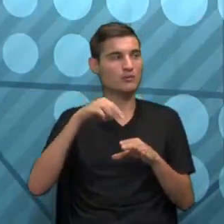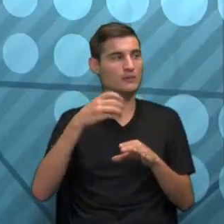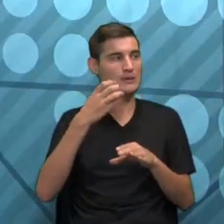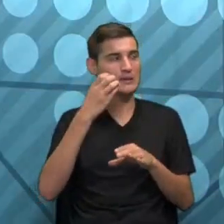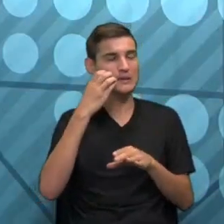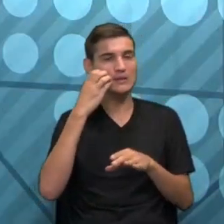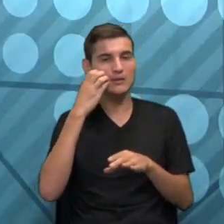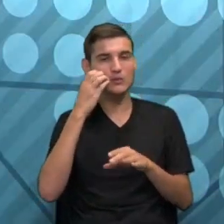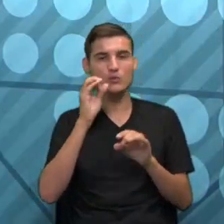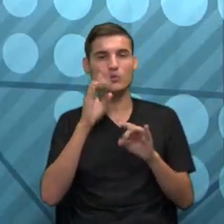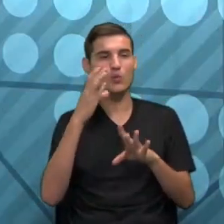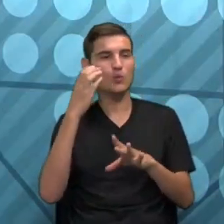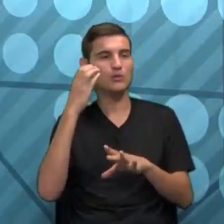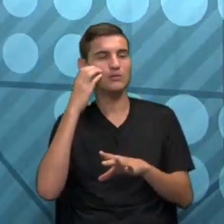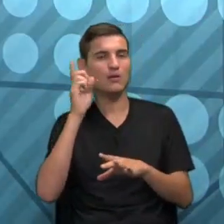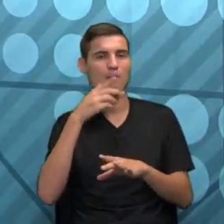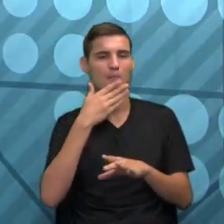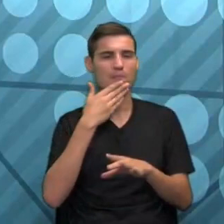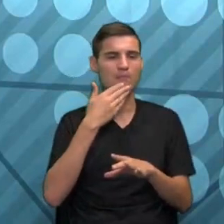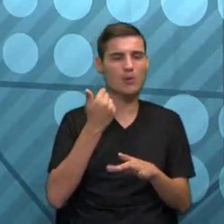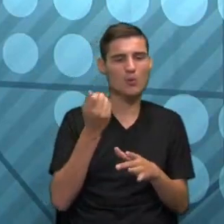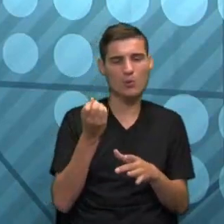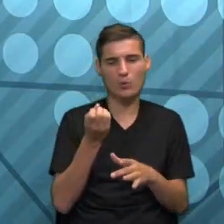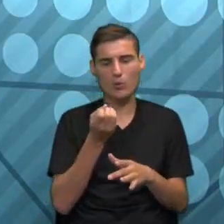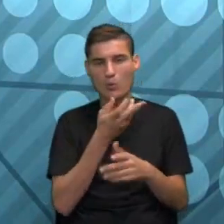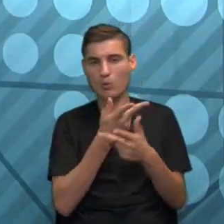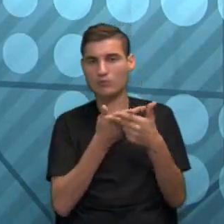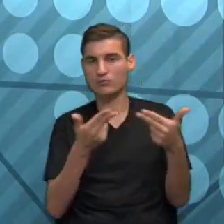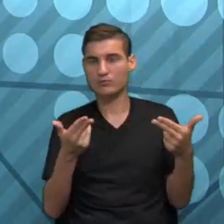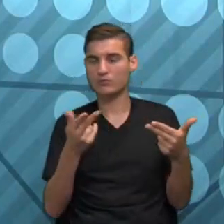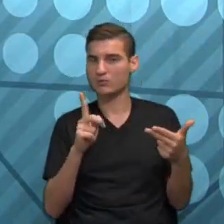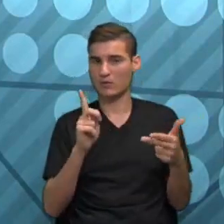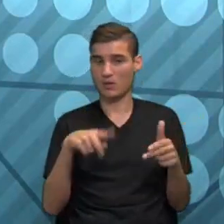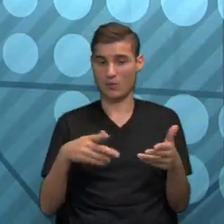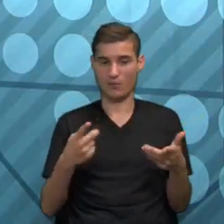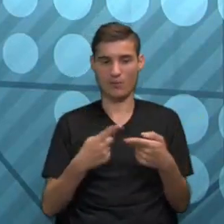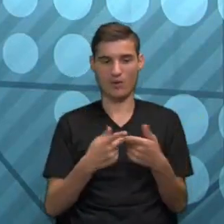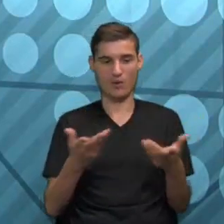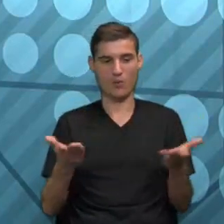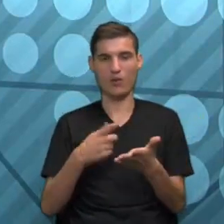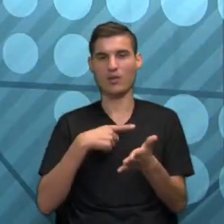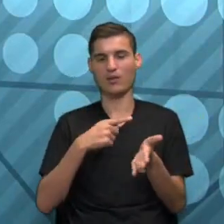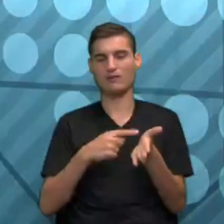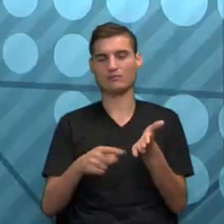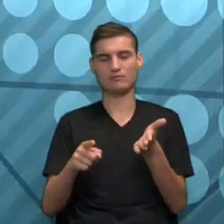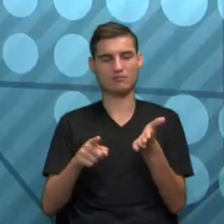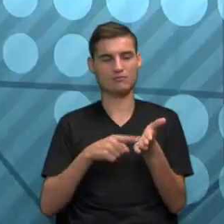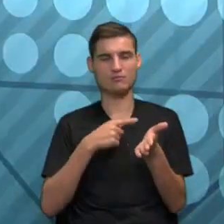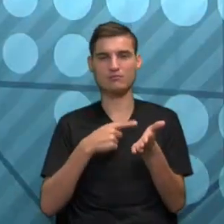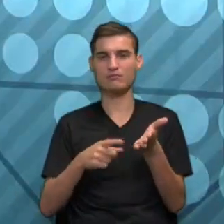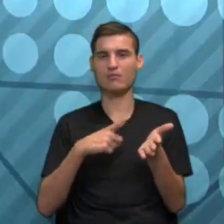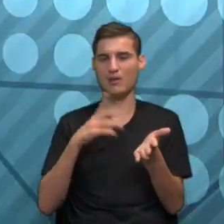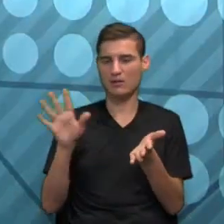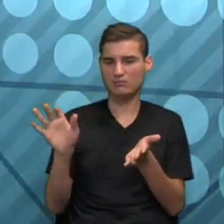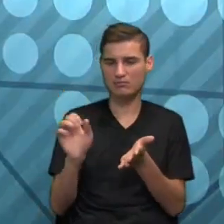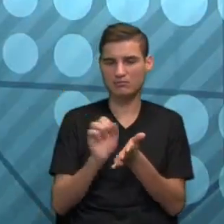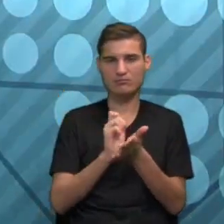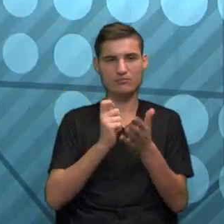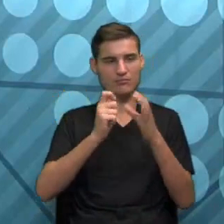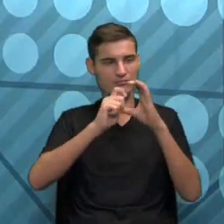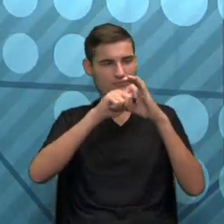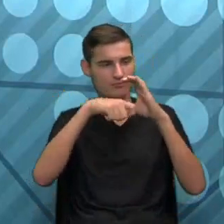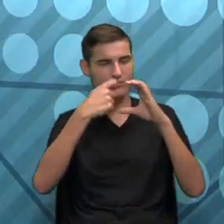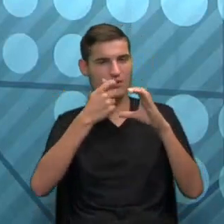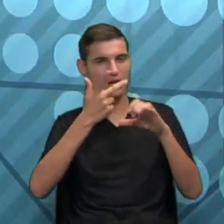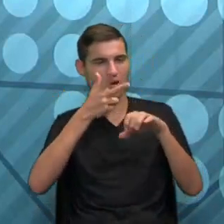Não foi só o celular que ficou melhor, que ficou mais moderno. Não é só porque agora meu celular tem touch, tem gravador, tem filmadora, tem